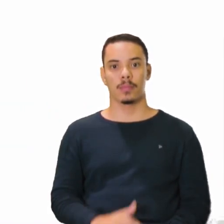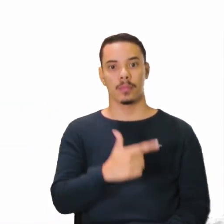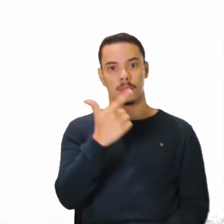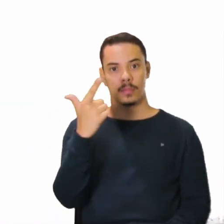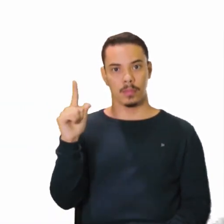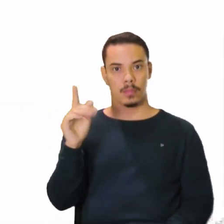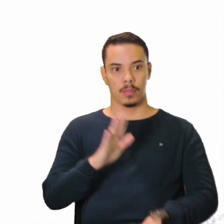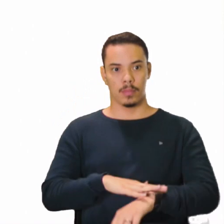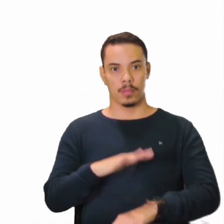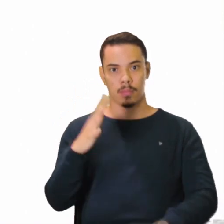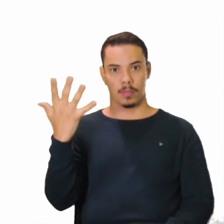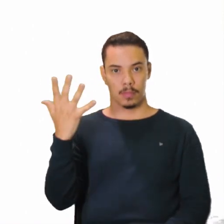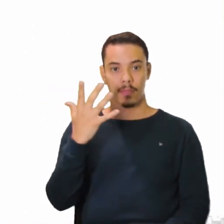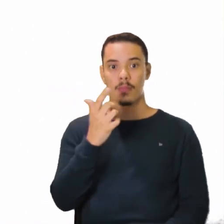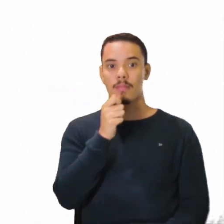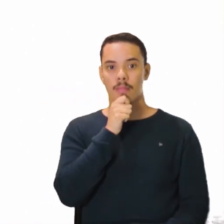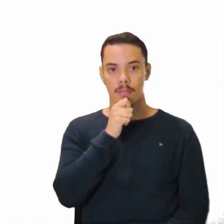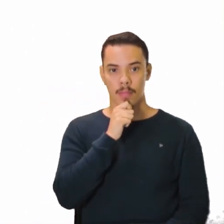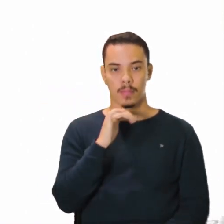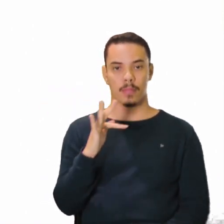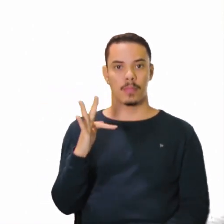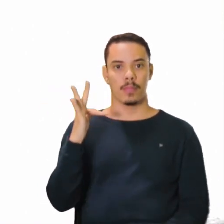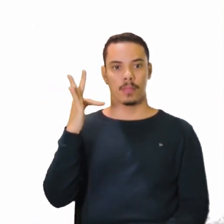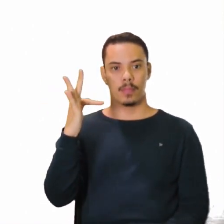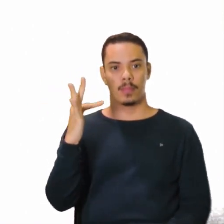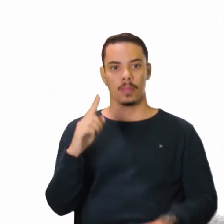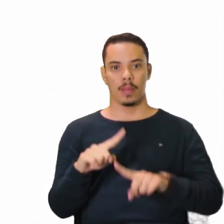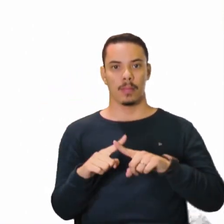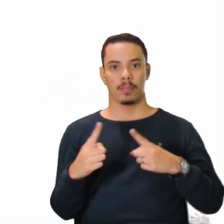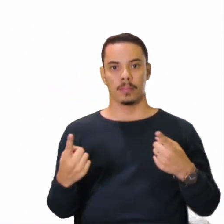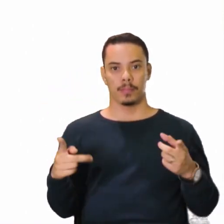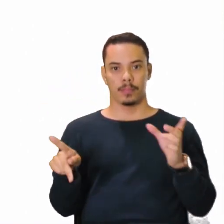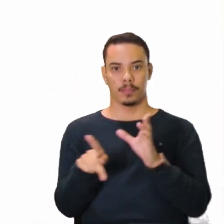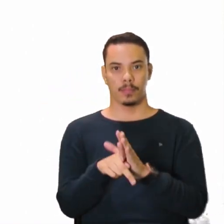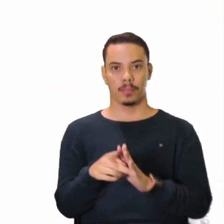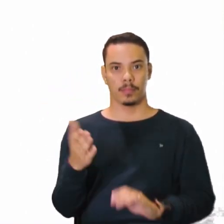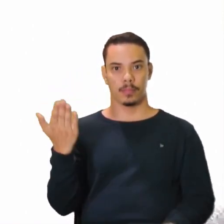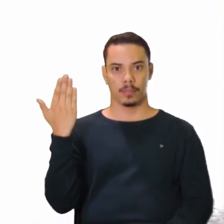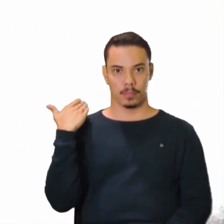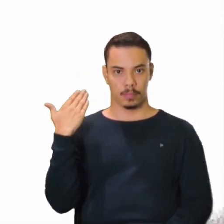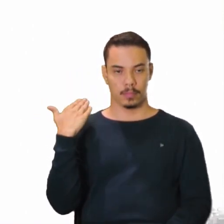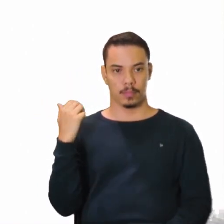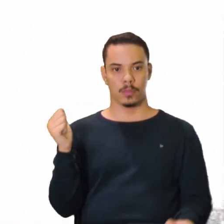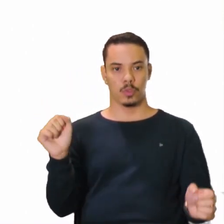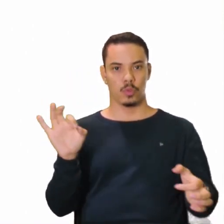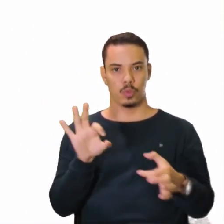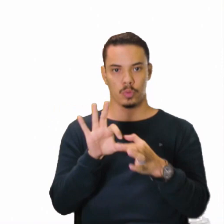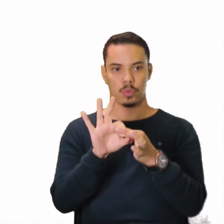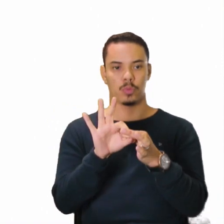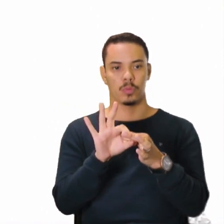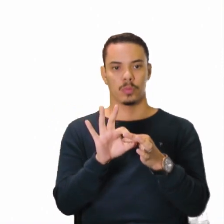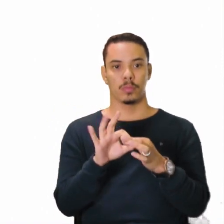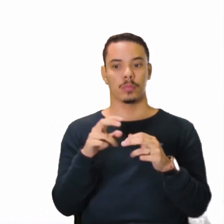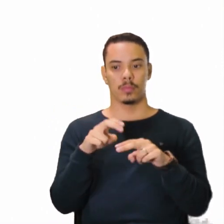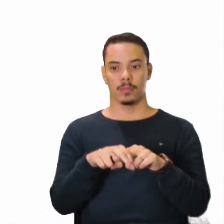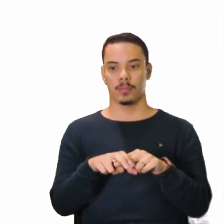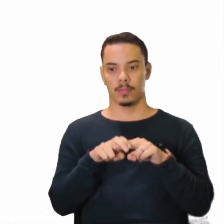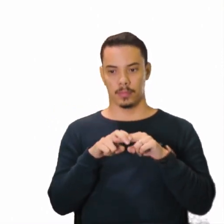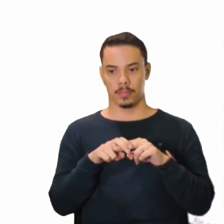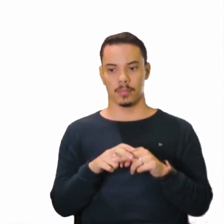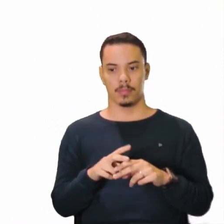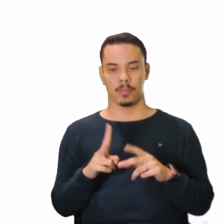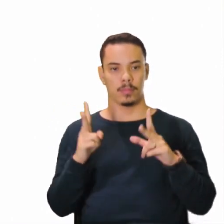outro tempo. Ainda estamos no futuro, mas agora do pretérito. Esse futuro do pretérito é quando